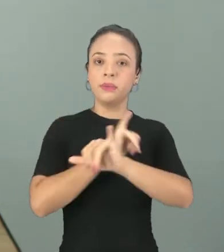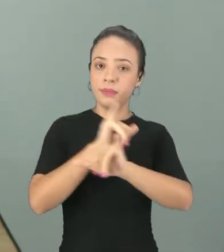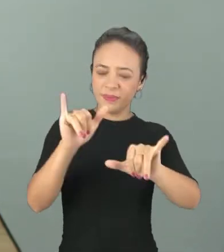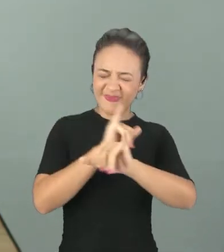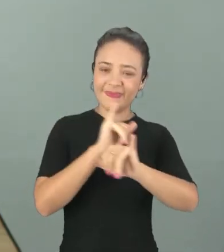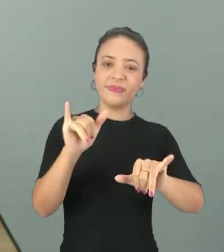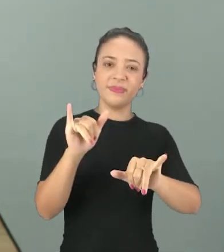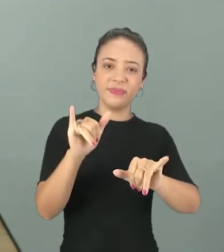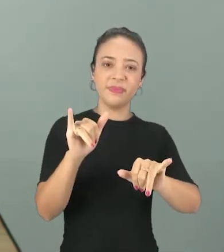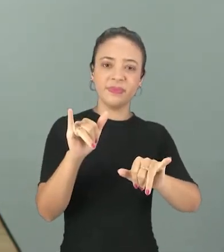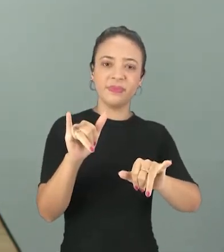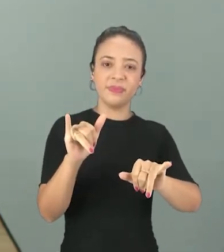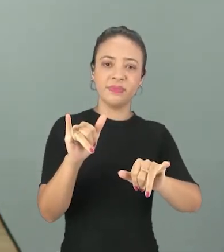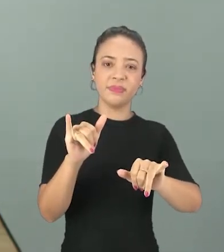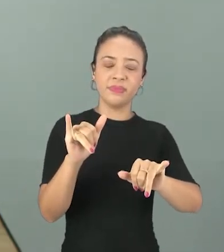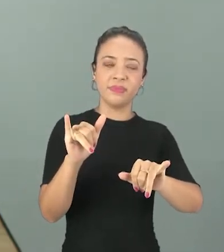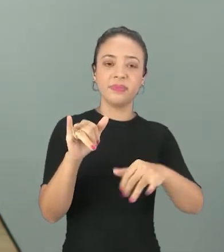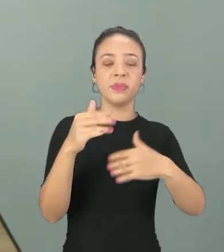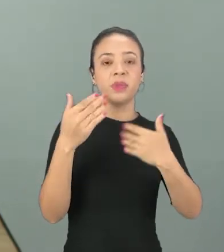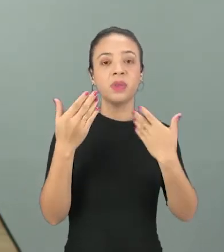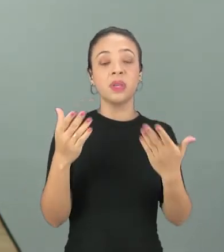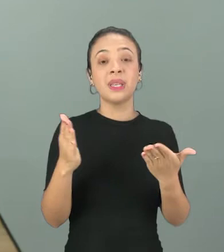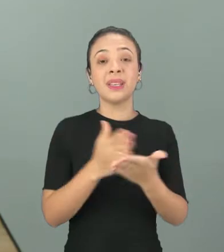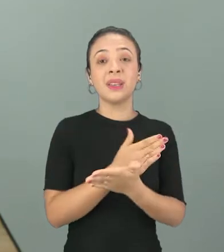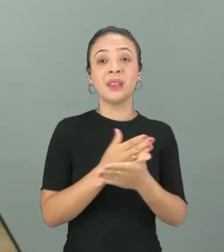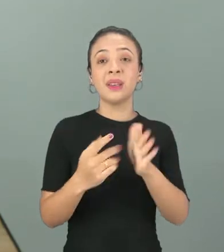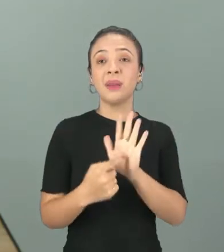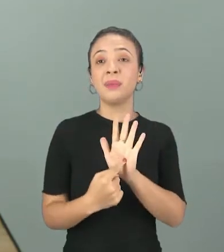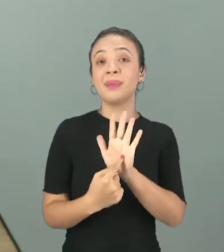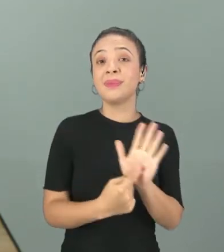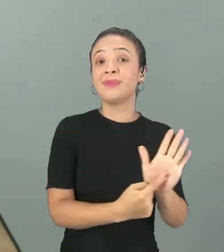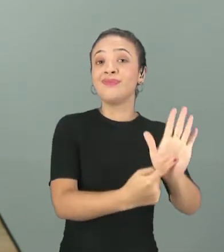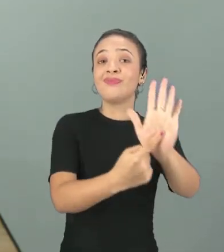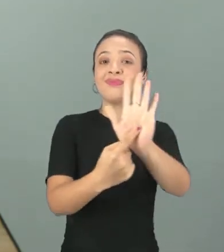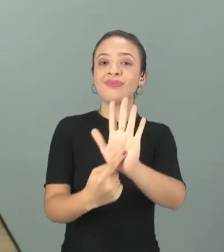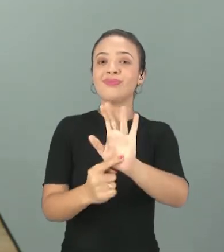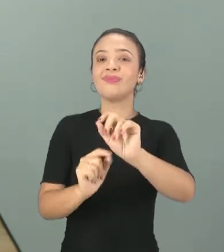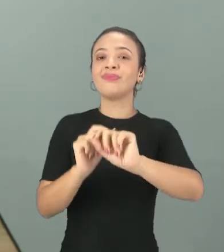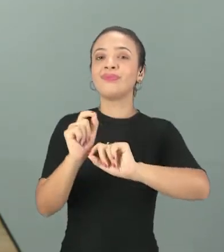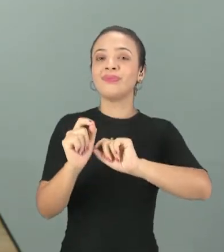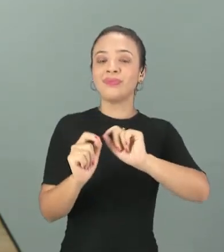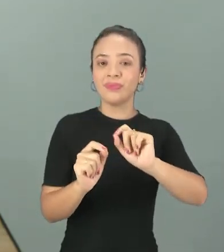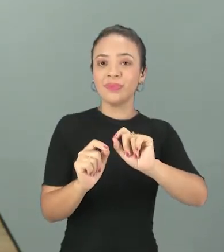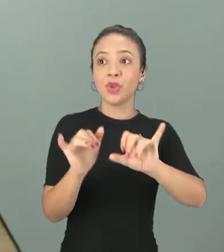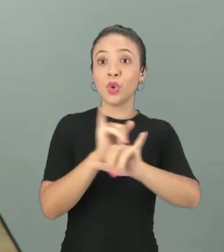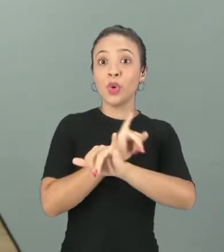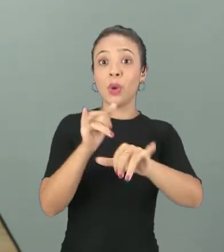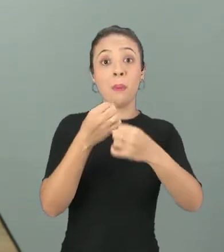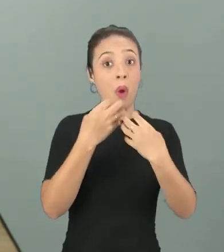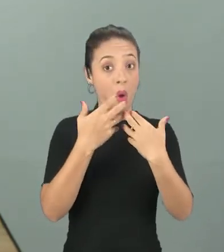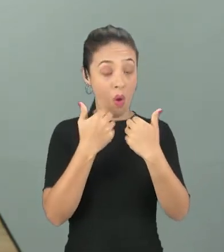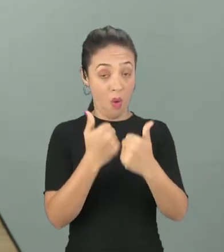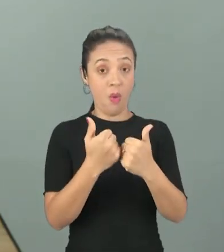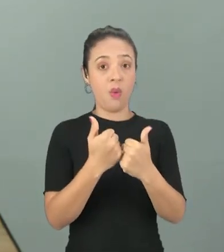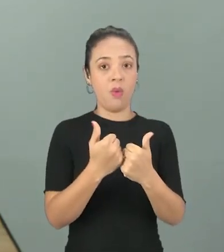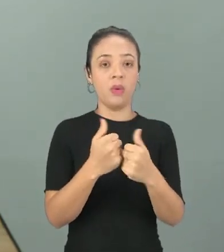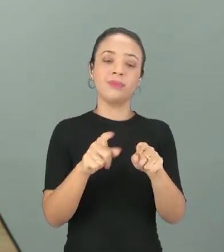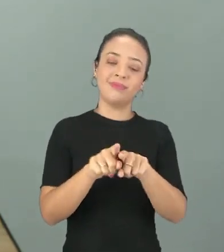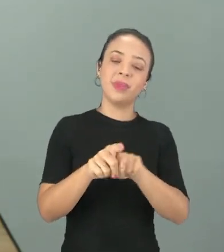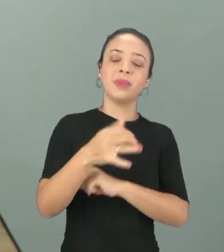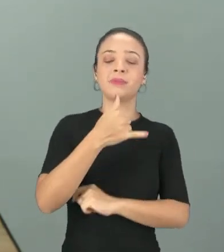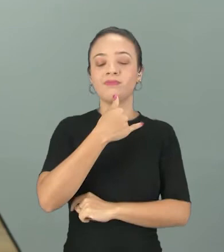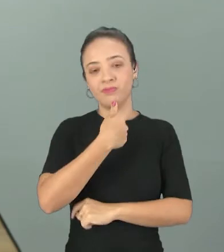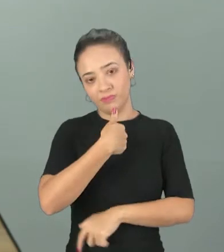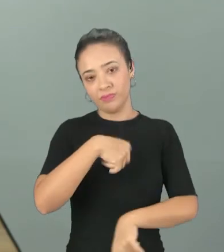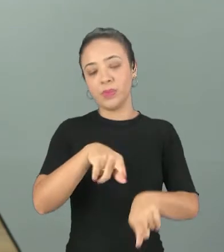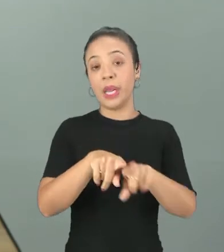essas que às vezes apresentam, expõem, né? Traz notícias alegres, notícias tristes